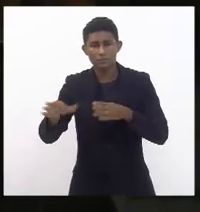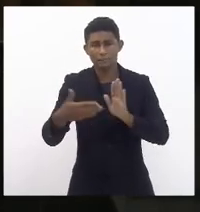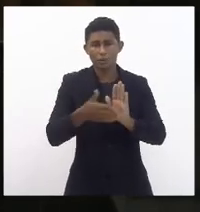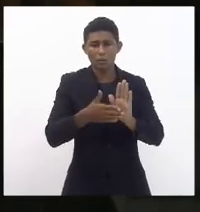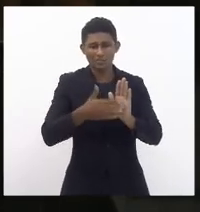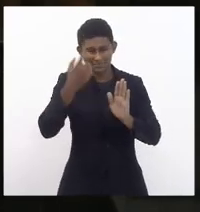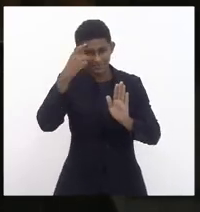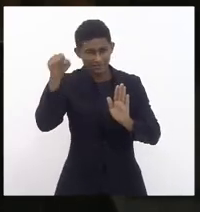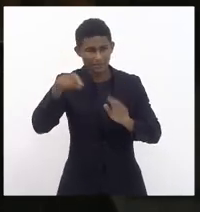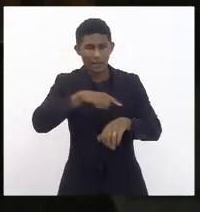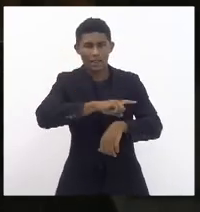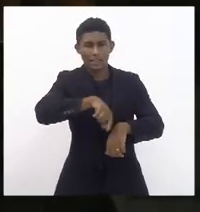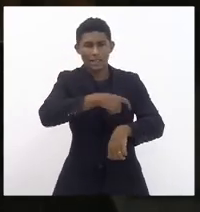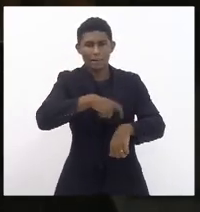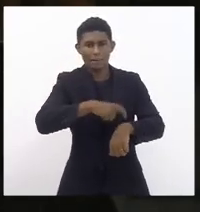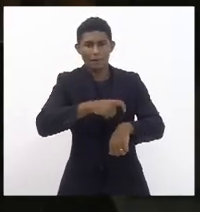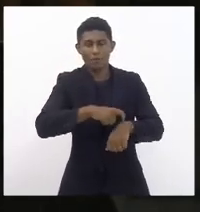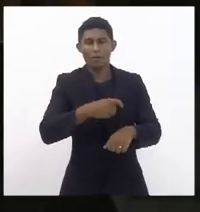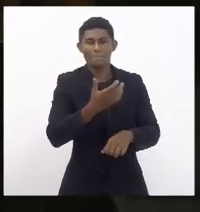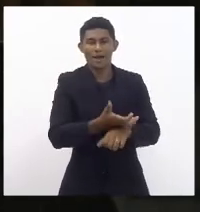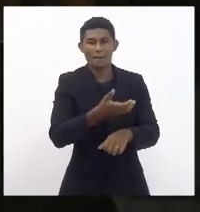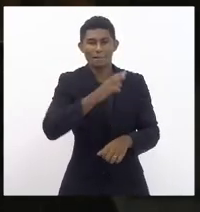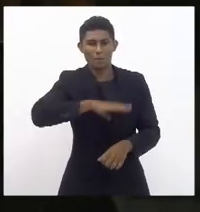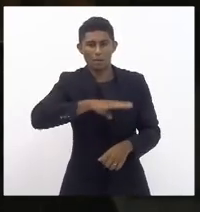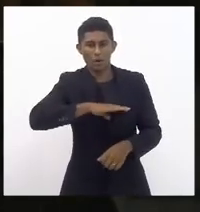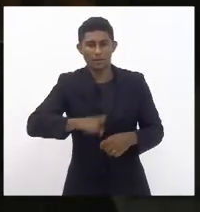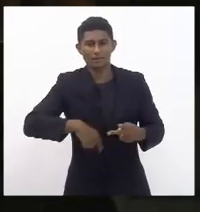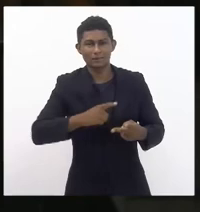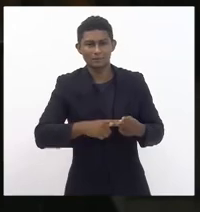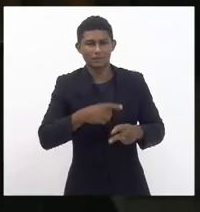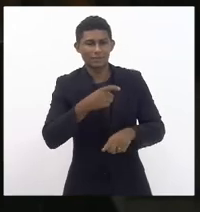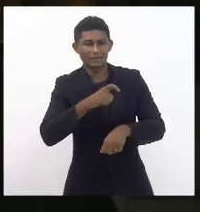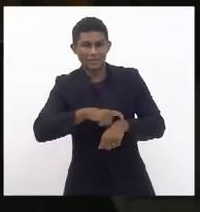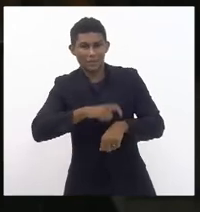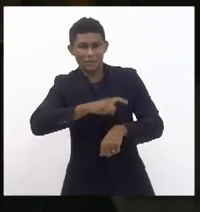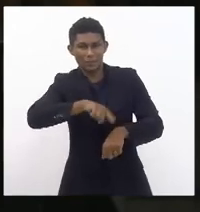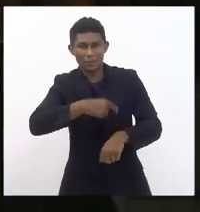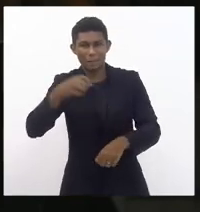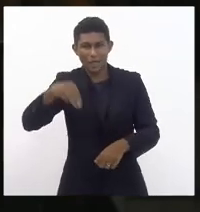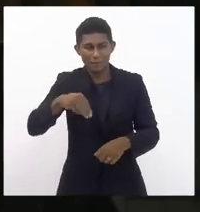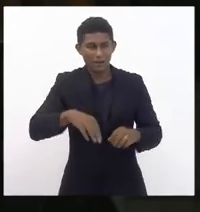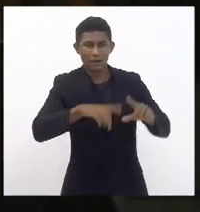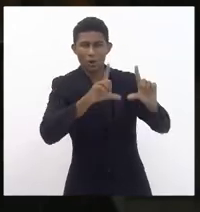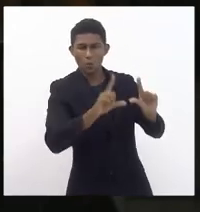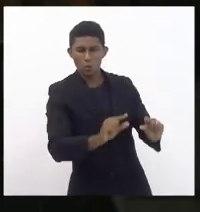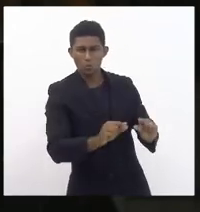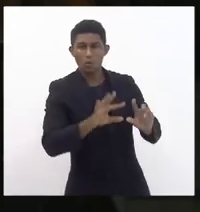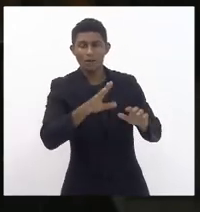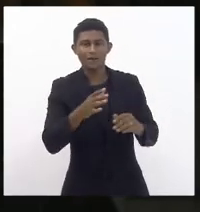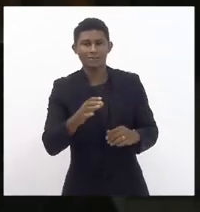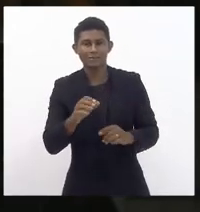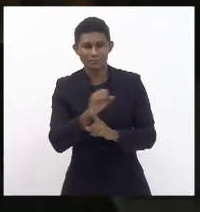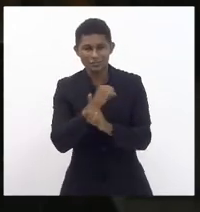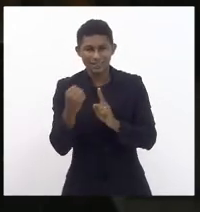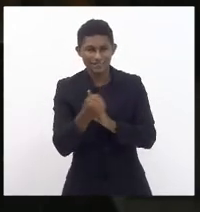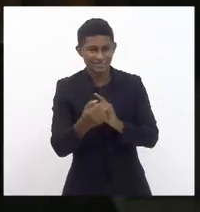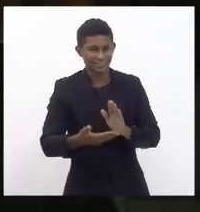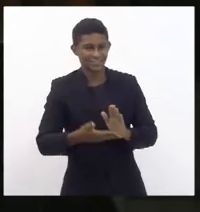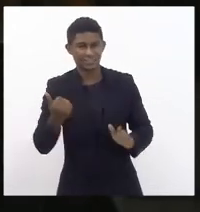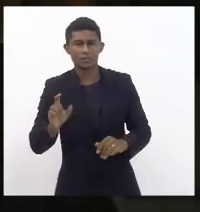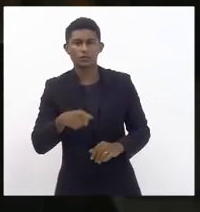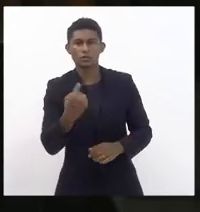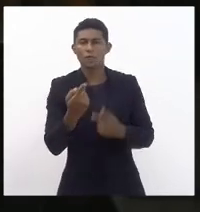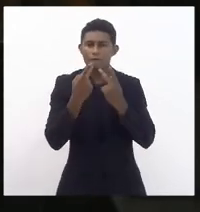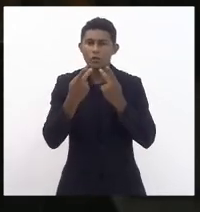um tempo de português um tempo de matemática e exclui a sociologia a gente disse mantém a sociologia